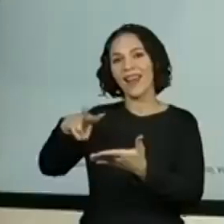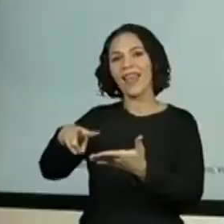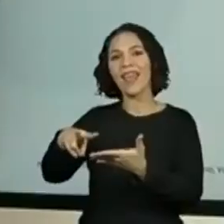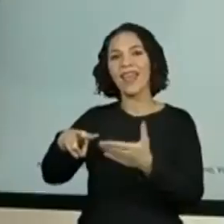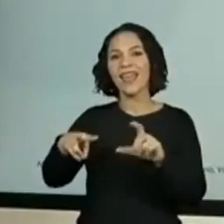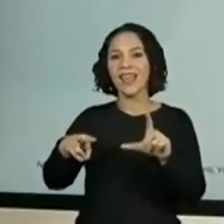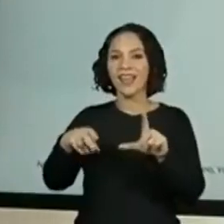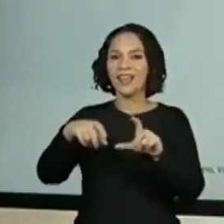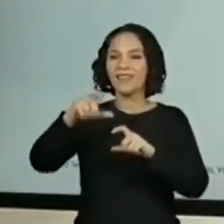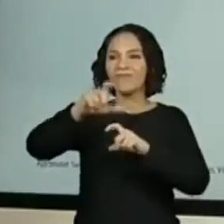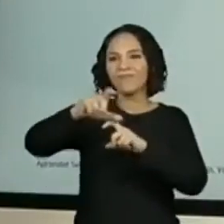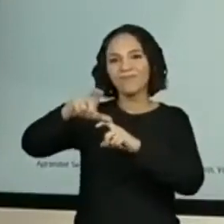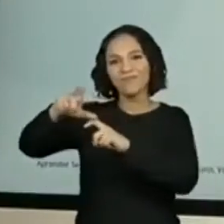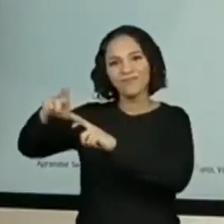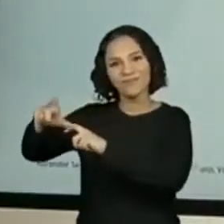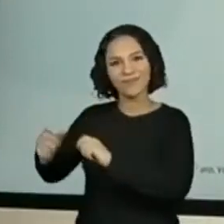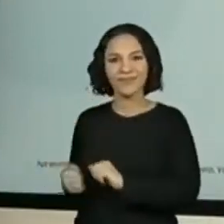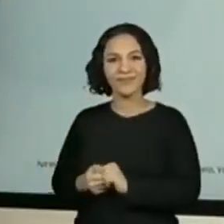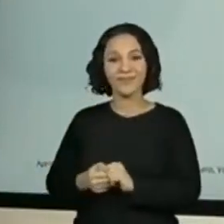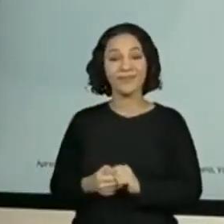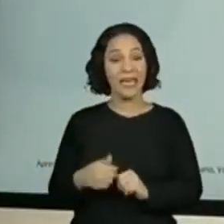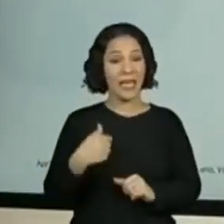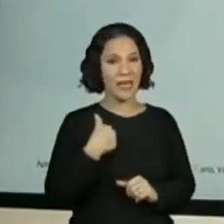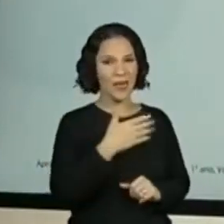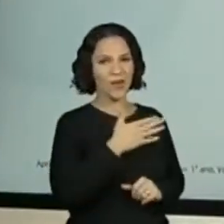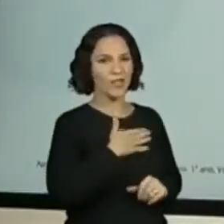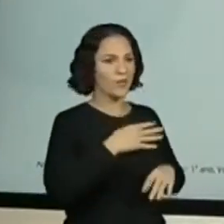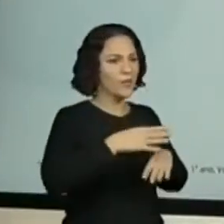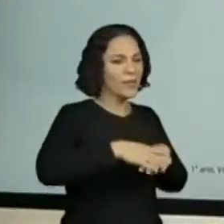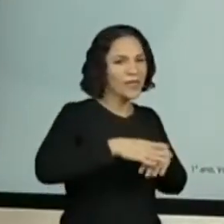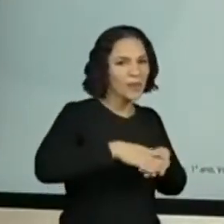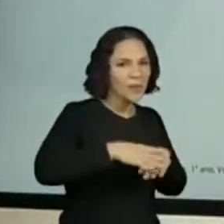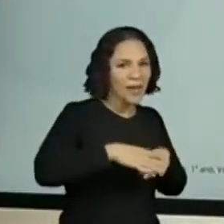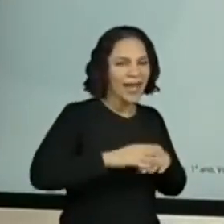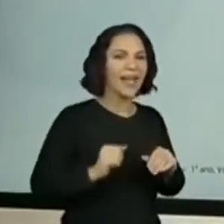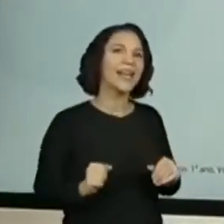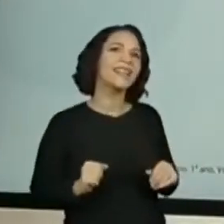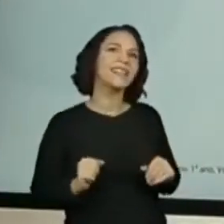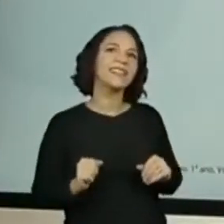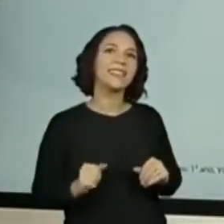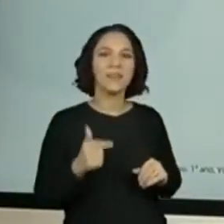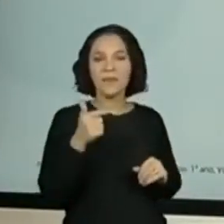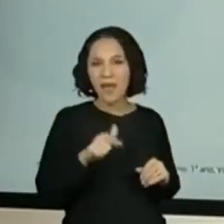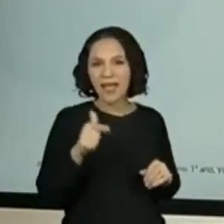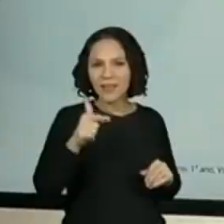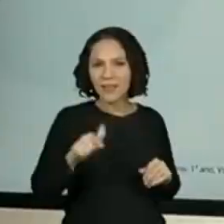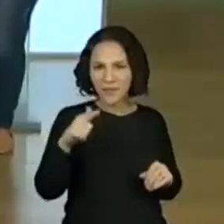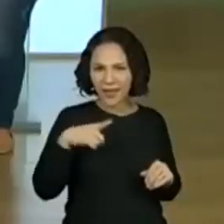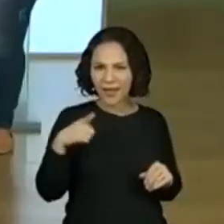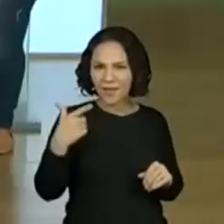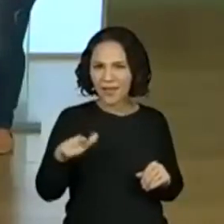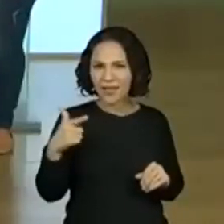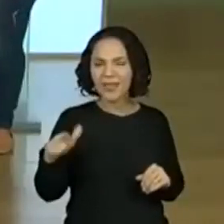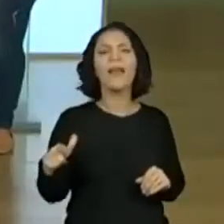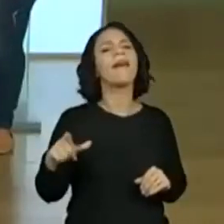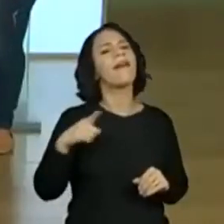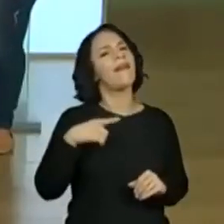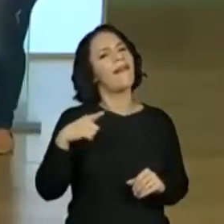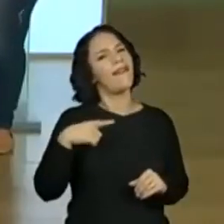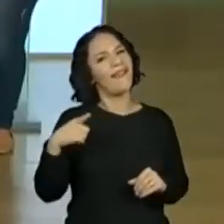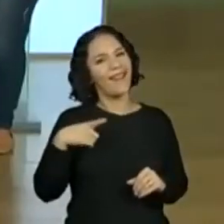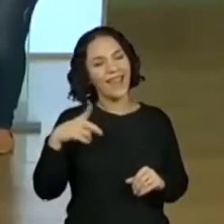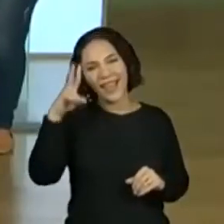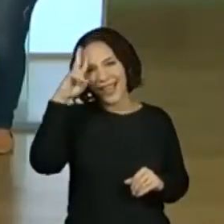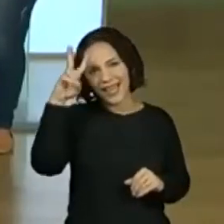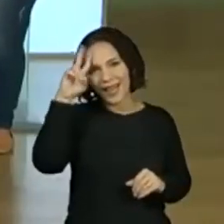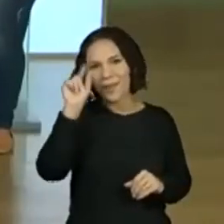Ler gibi. Ai, a minha são as aulas ali de matemática também. Tem mais atividades que a gente faz dentro da sala de aula? Tem, lembra aqueles momentos lá que a